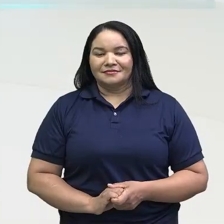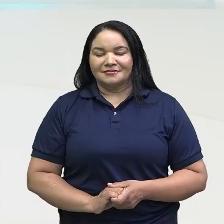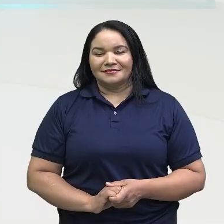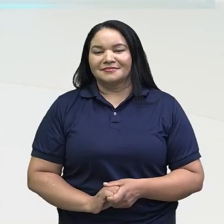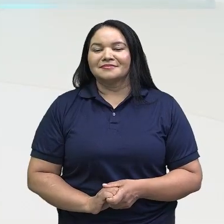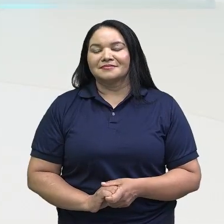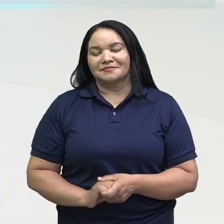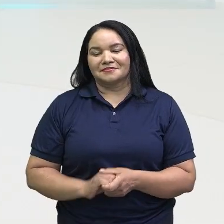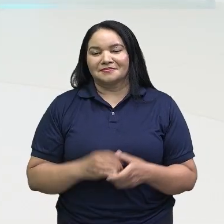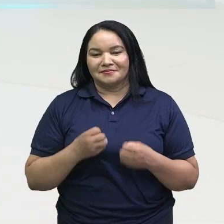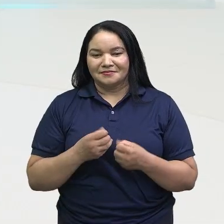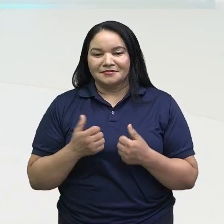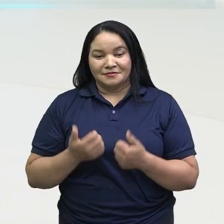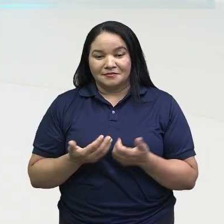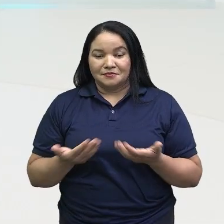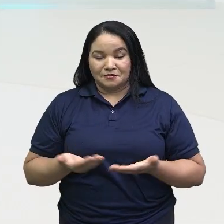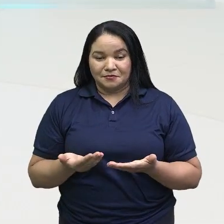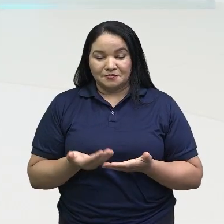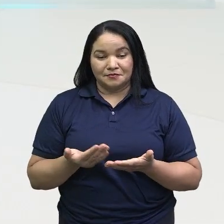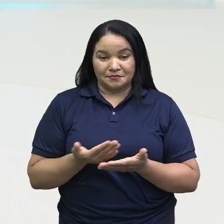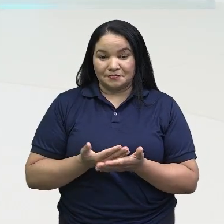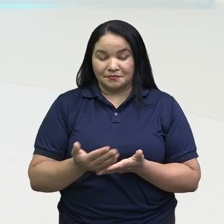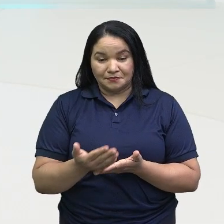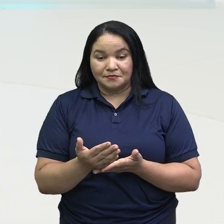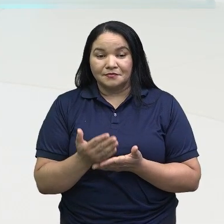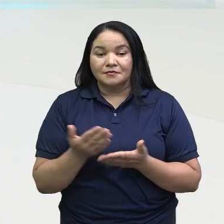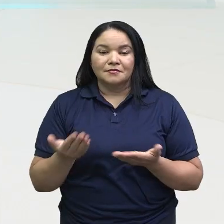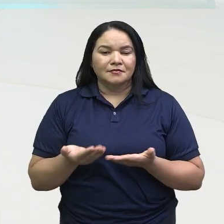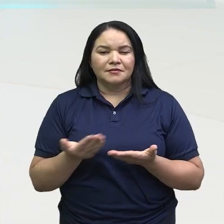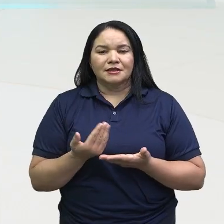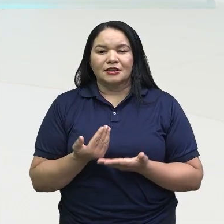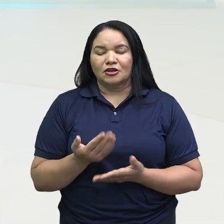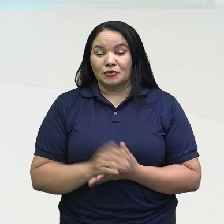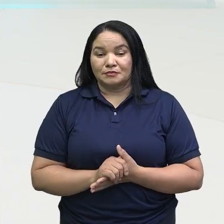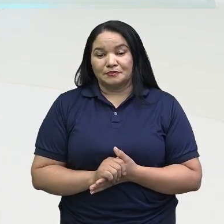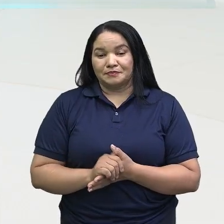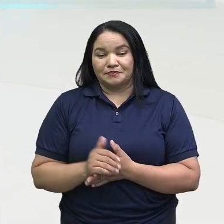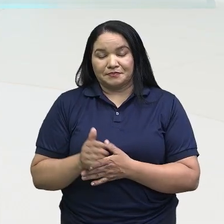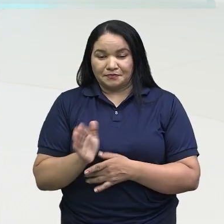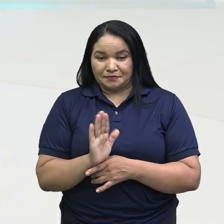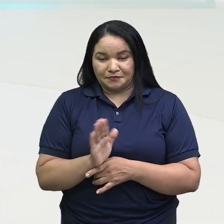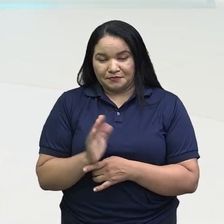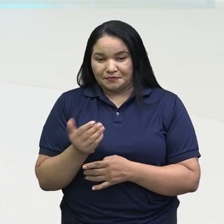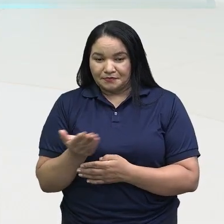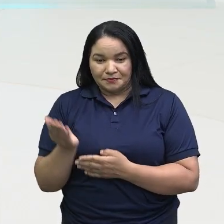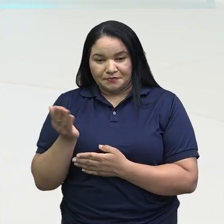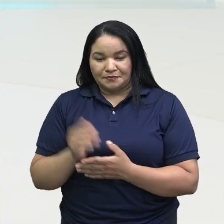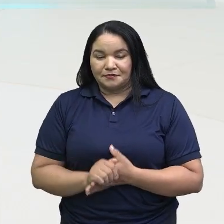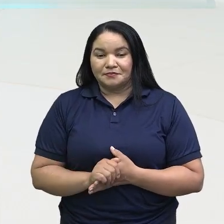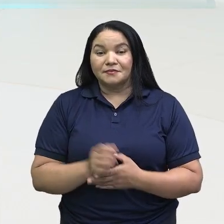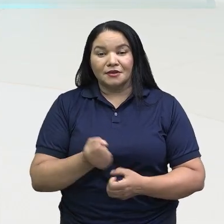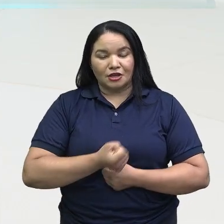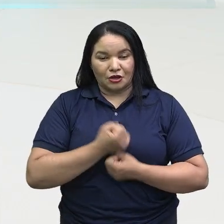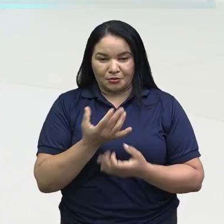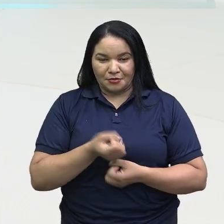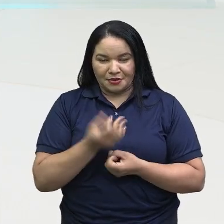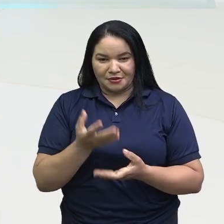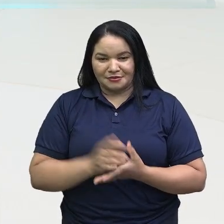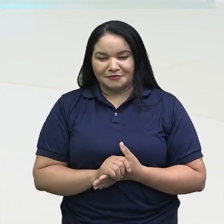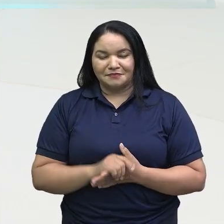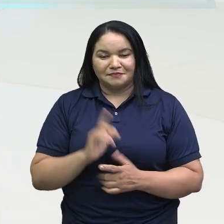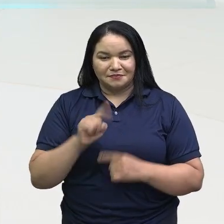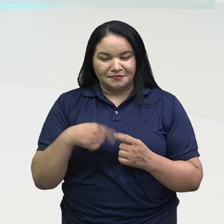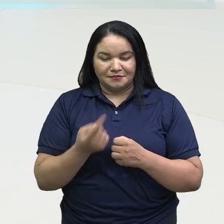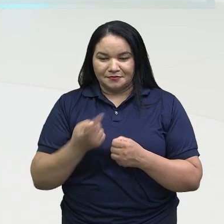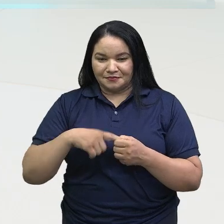Muito bem, para iniciar a nossa aula, então, nós vamos assistir aí a um vídeo, na verdade, a declamação de um poema, e daqui a pouquinho a